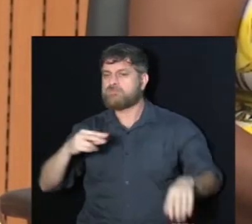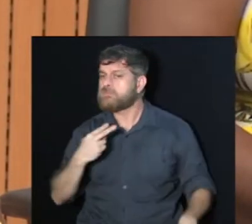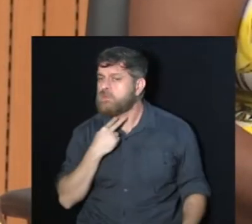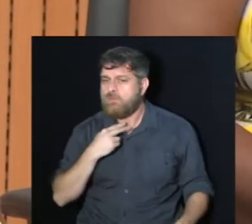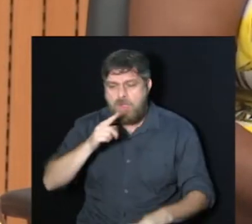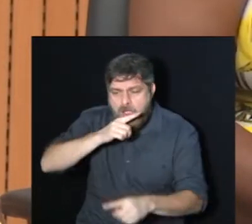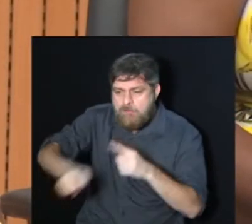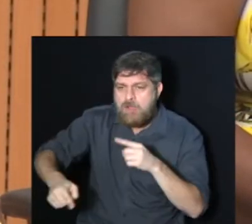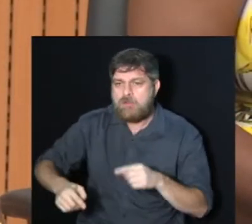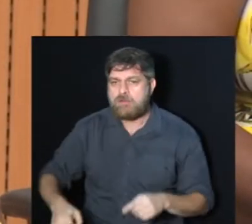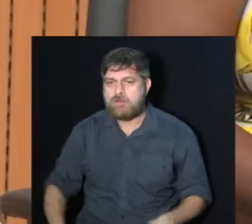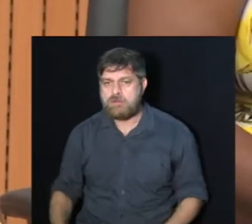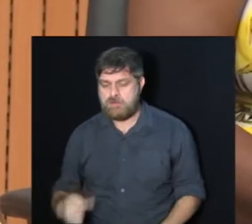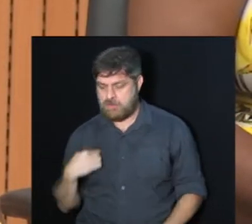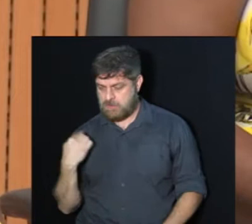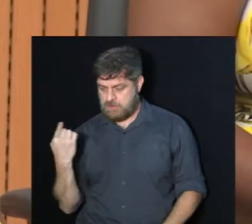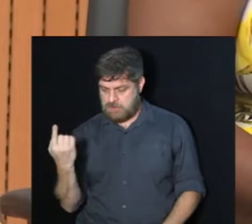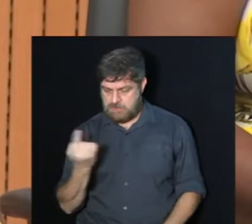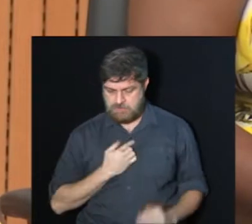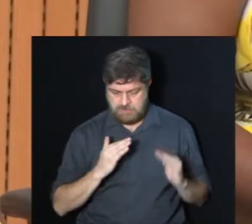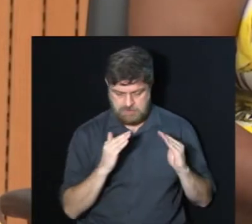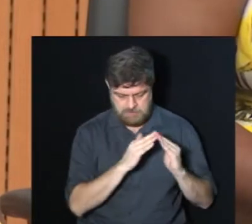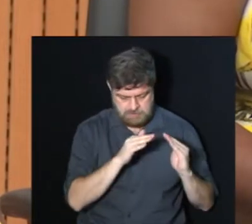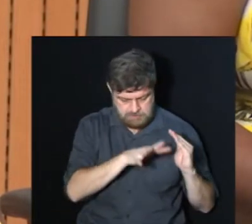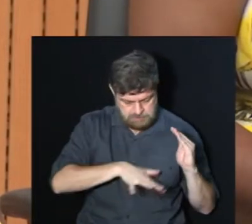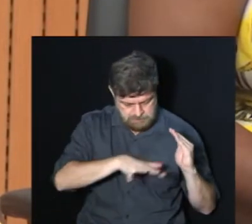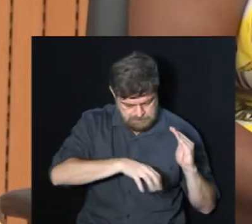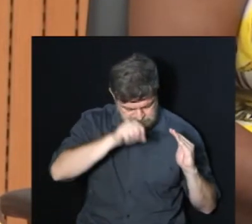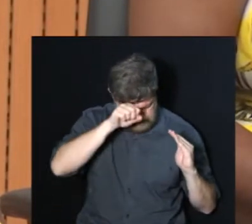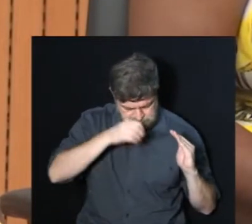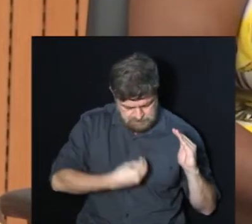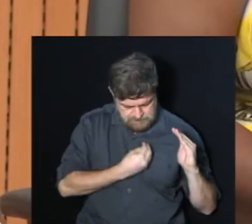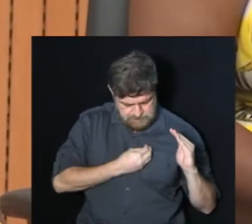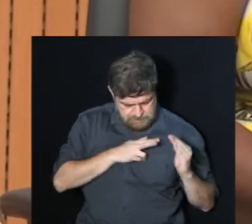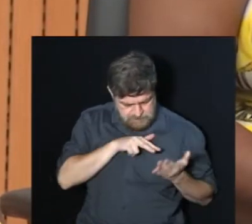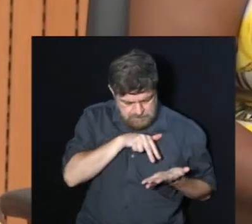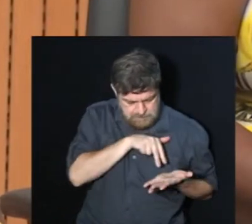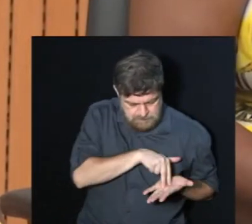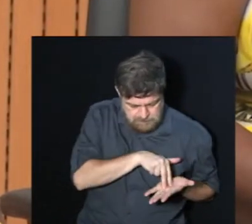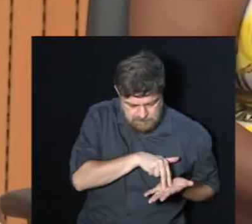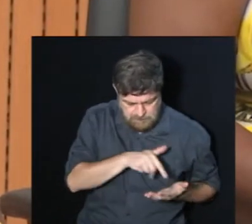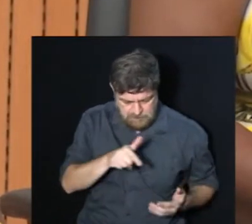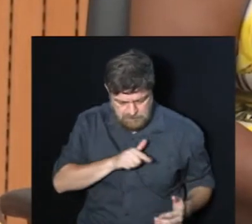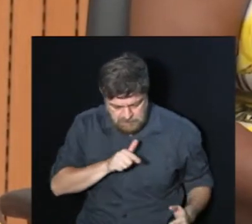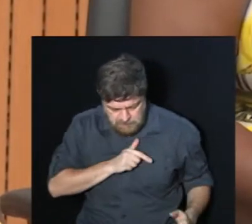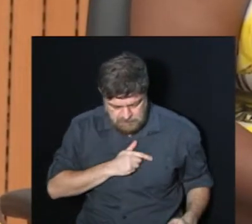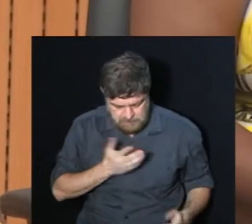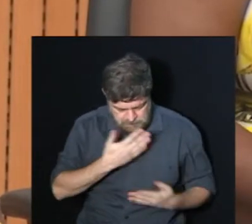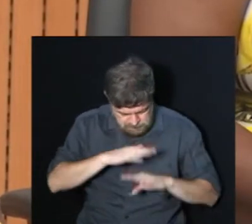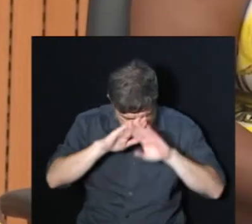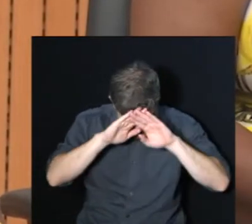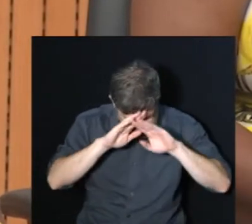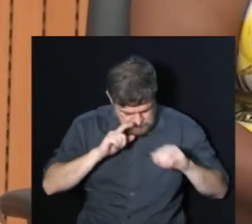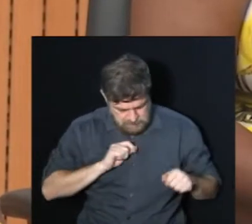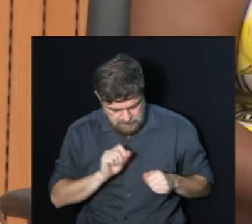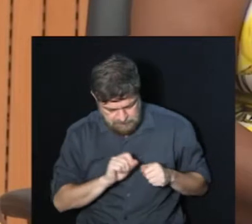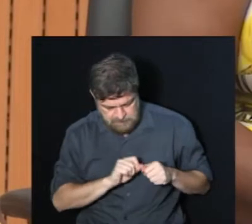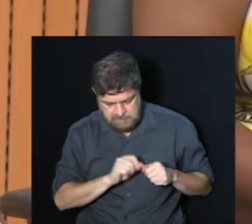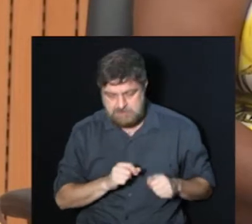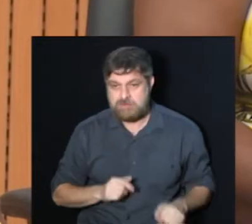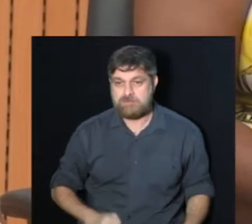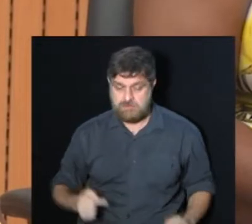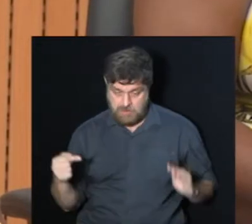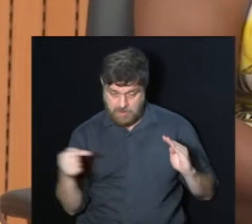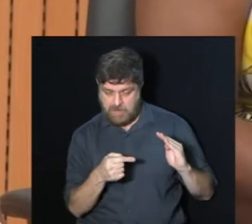E aí, nós estamos dentro do terreiro, vamos lá, recebemos nossos guias, fazemos o nosso